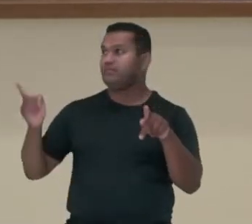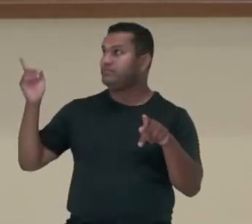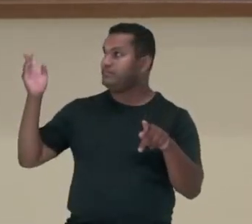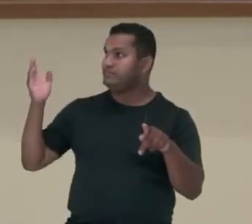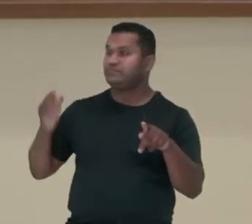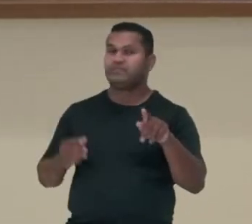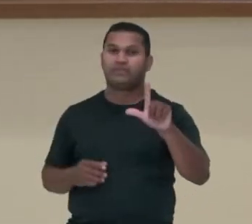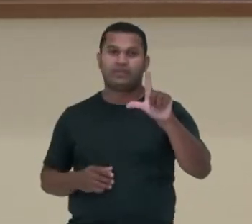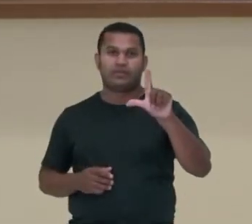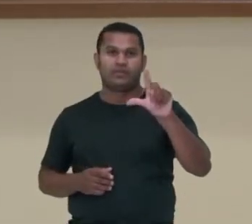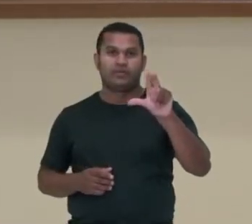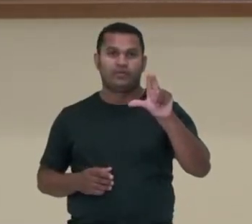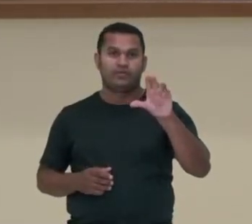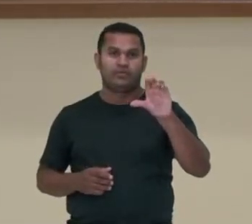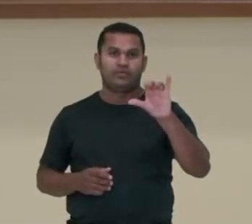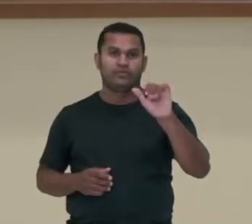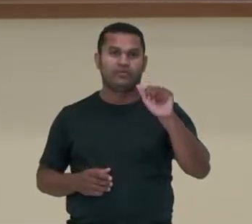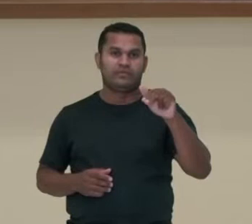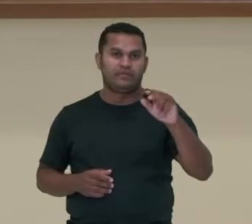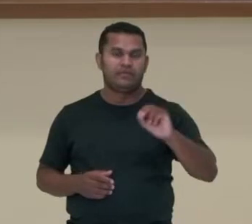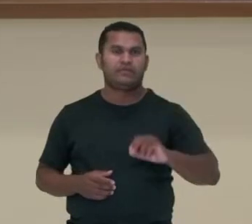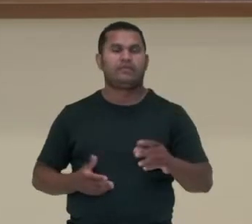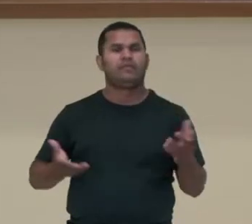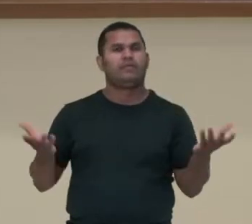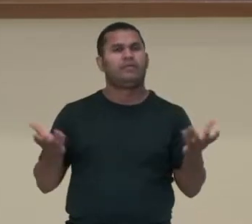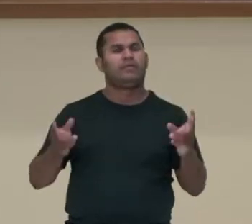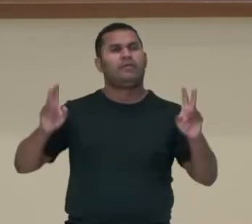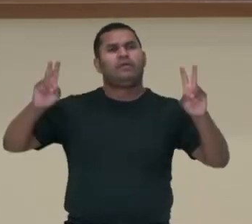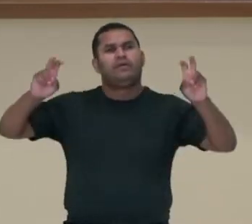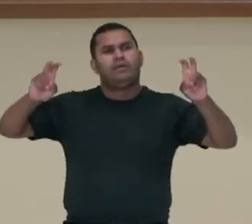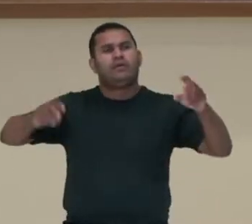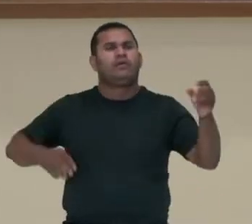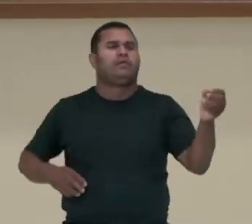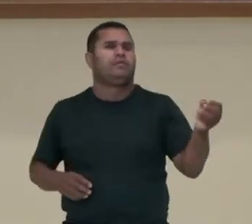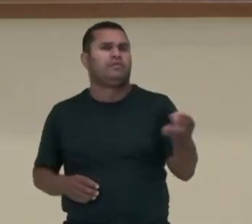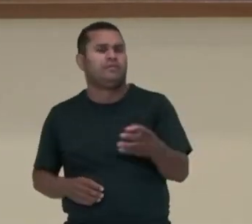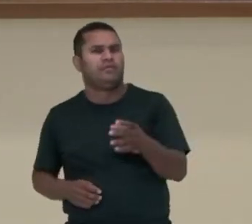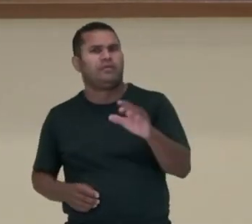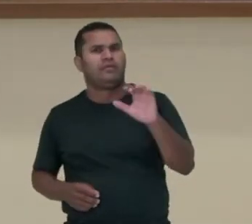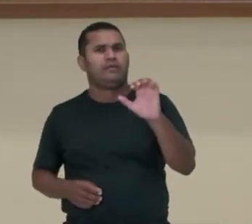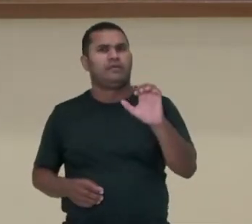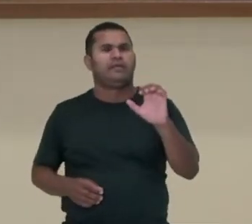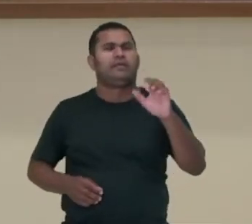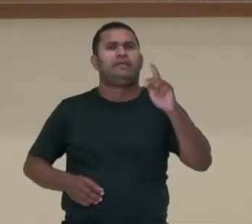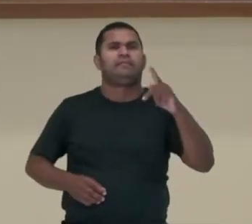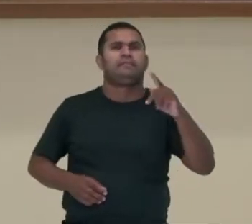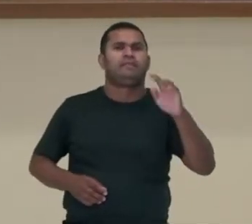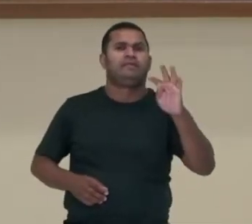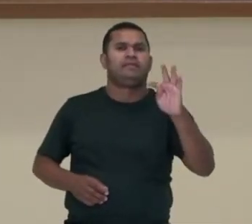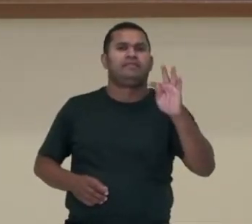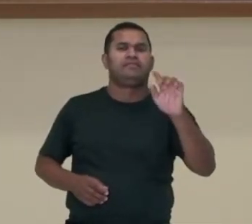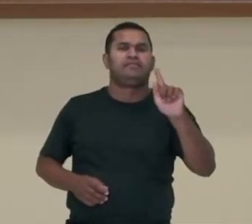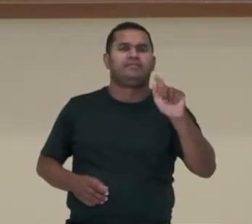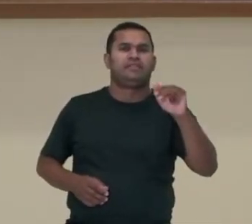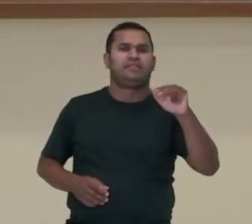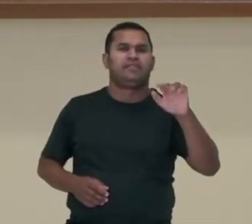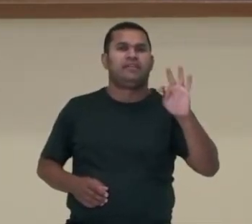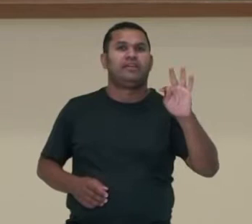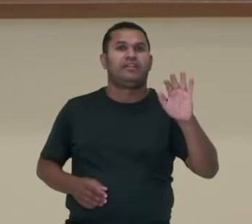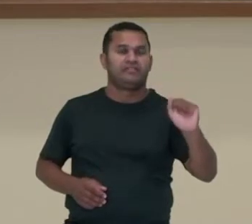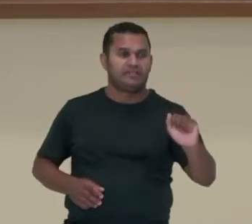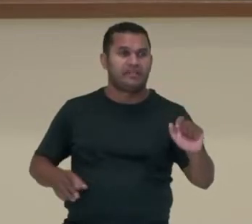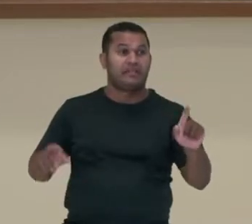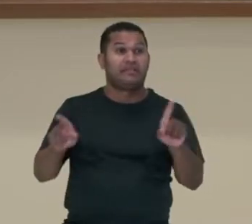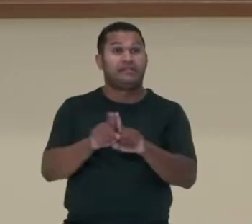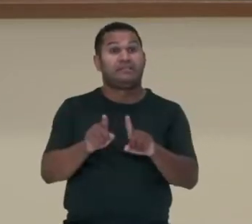bem interessante chamado epigenética, tá? E também doenças relacionadas, influenciadas pela epigenética.